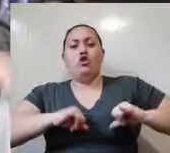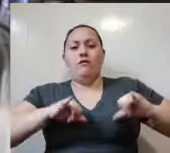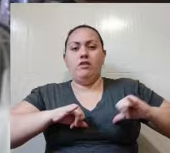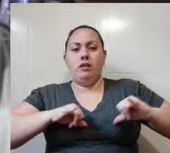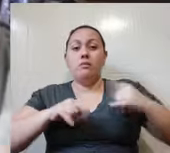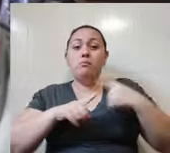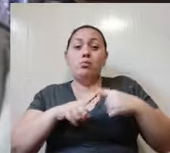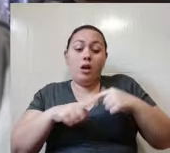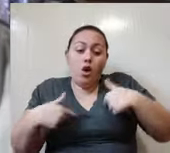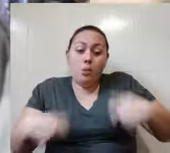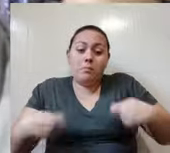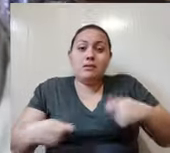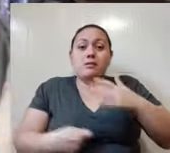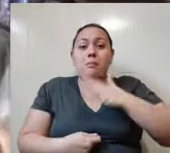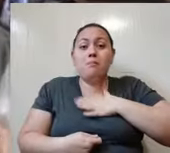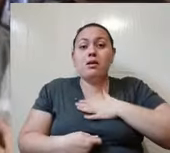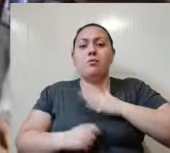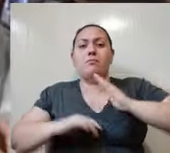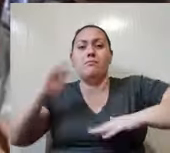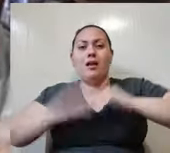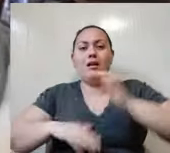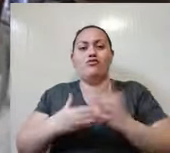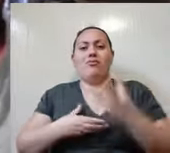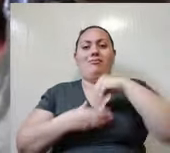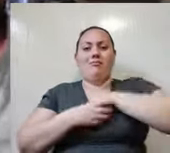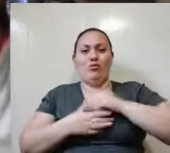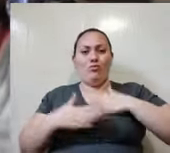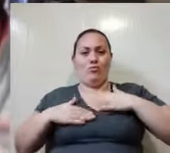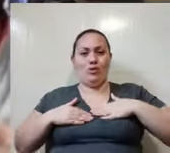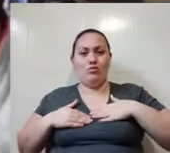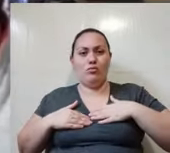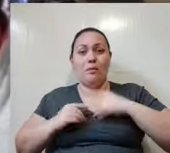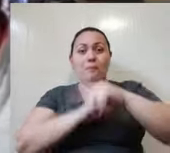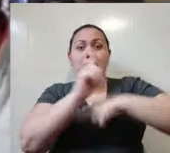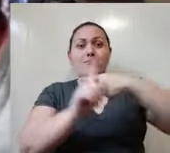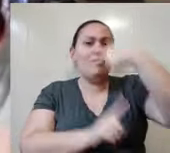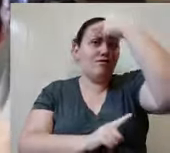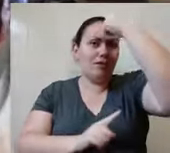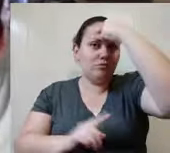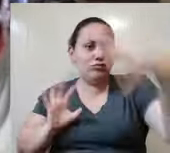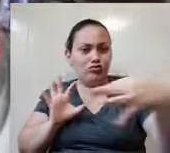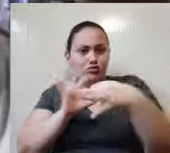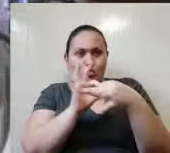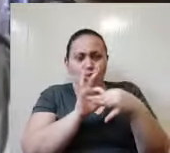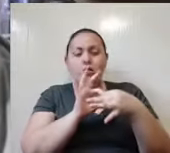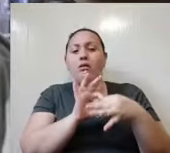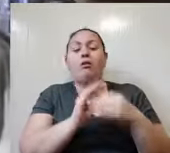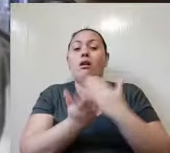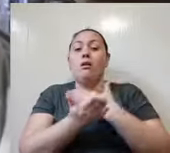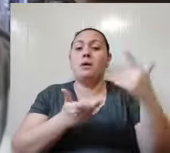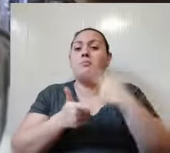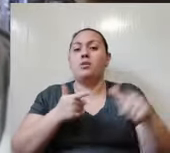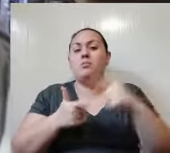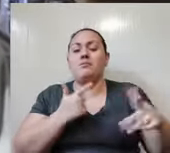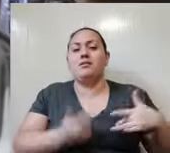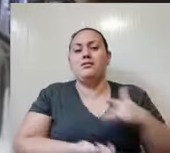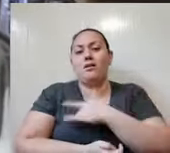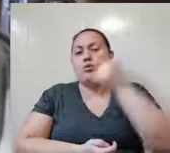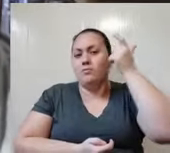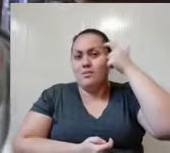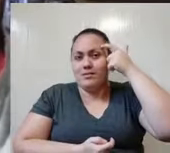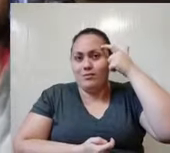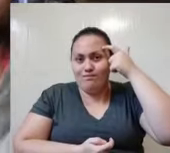também preciso dar conta da minha demanda interna. E daí, quando uma coisa se casa à outra, a gente acaba tendo um problema de saúde mental muito